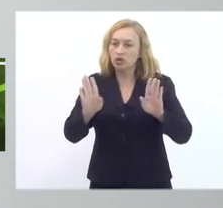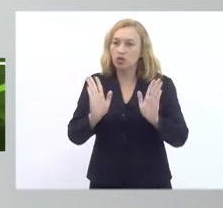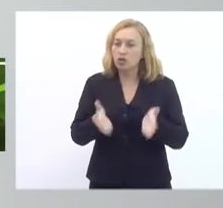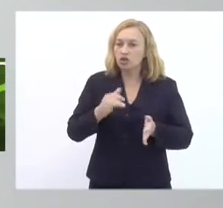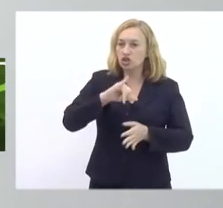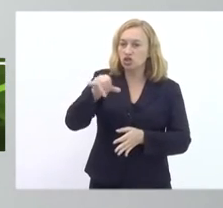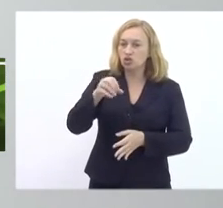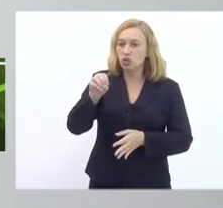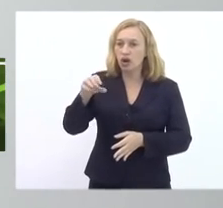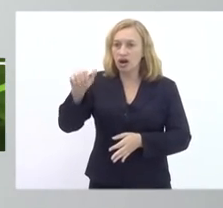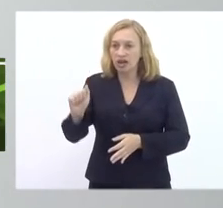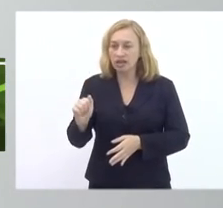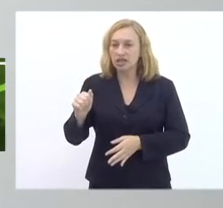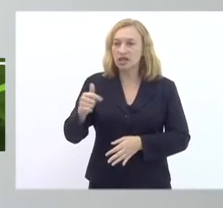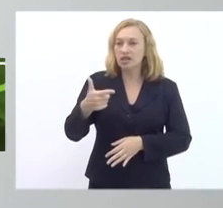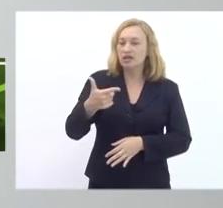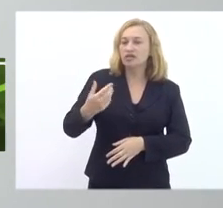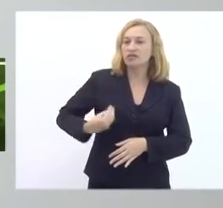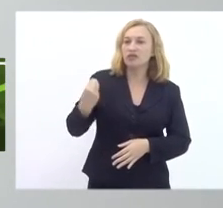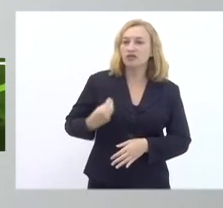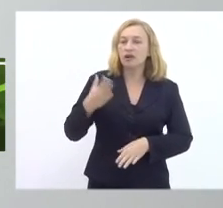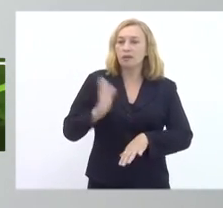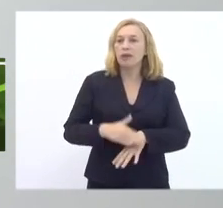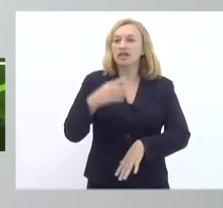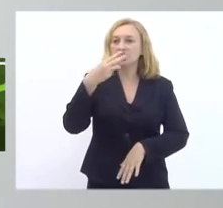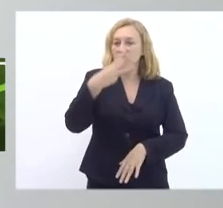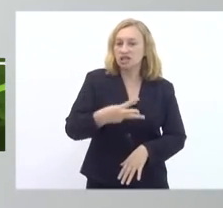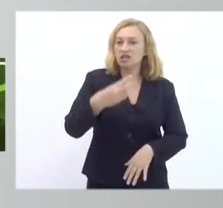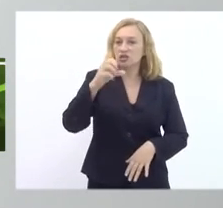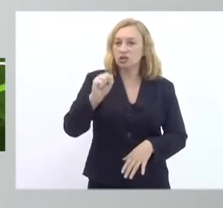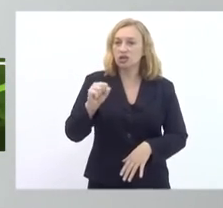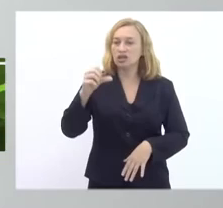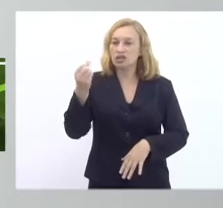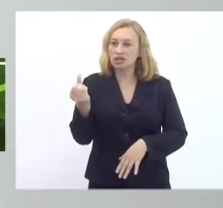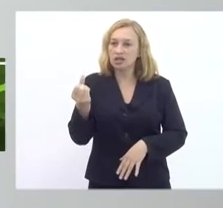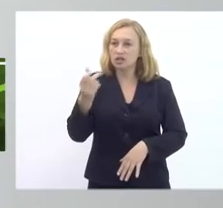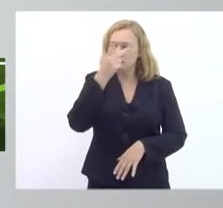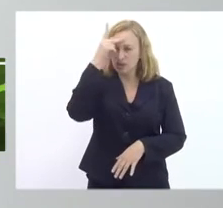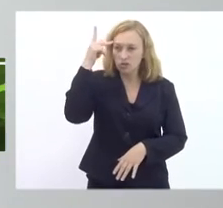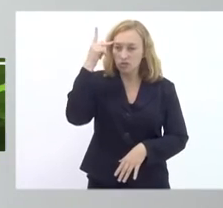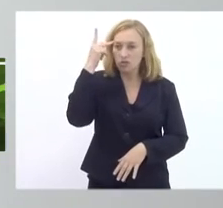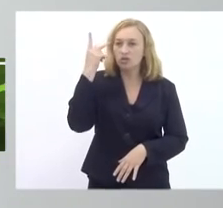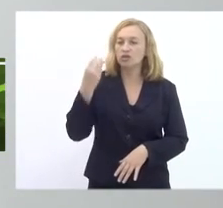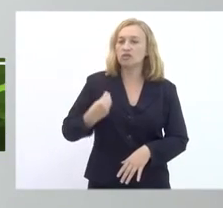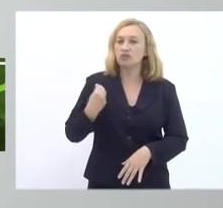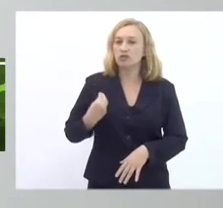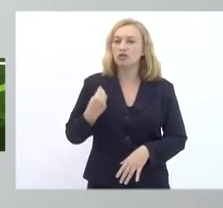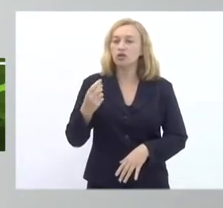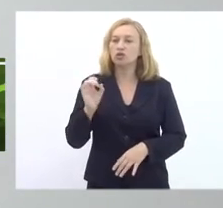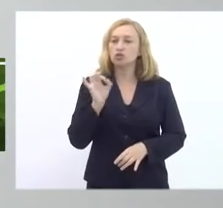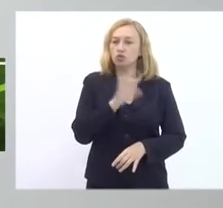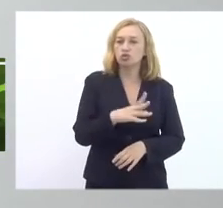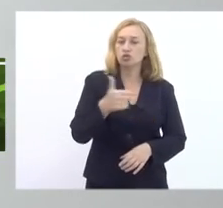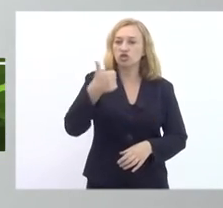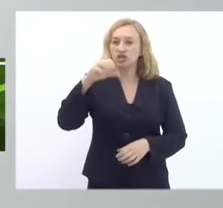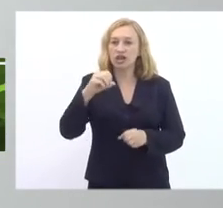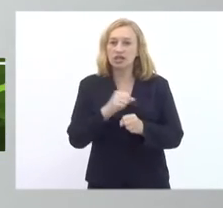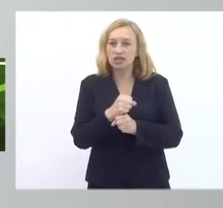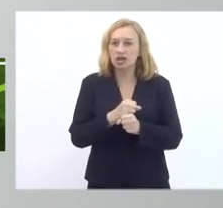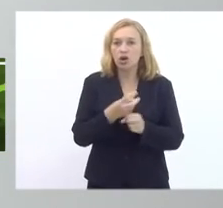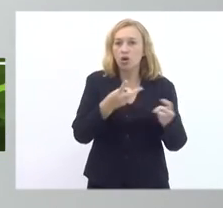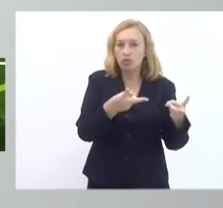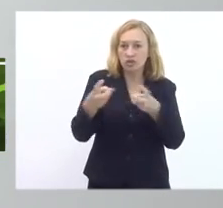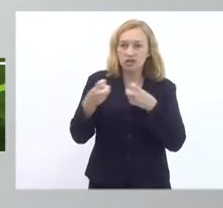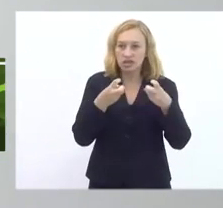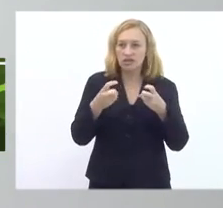como mais de 386 pessoas que foram mortas por atropelamento ferroviário nos últimos 10 anos. O